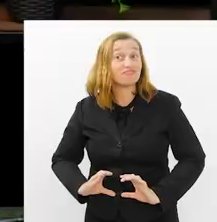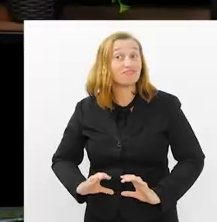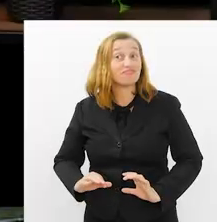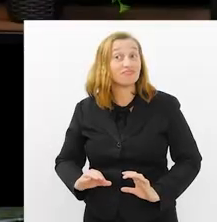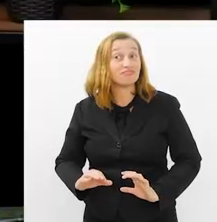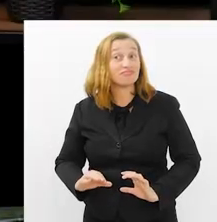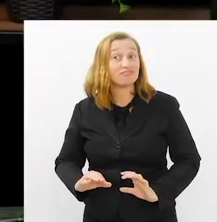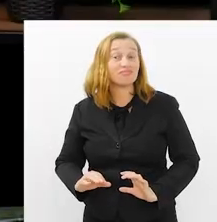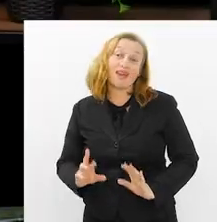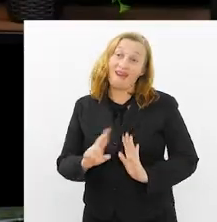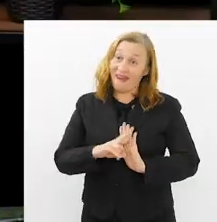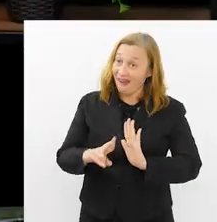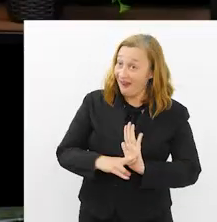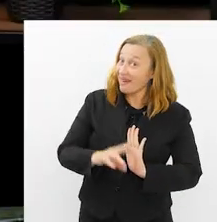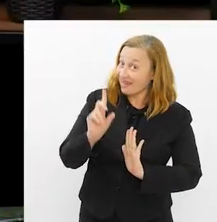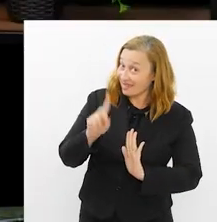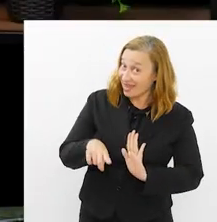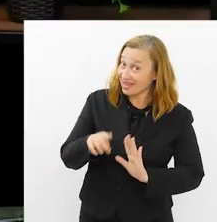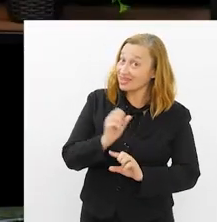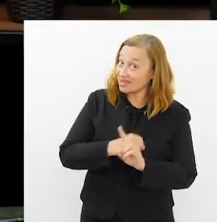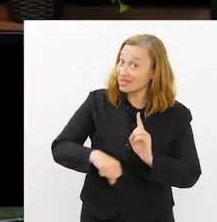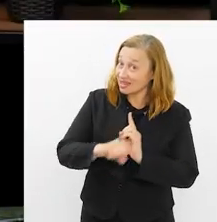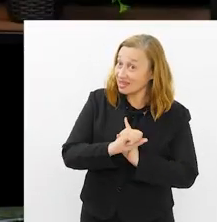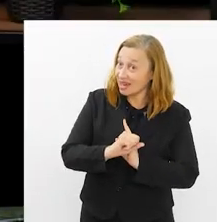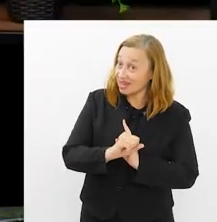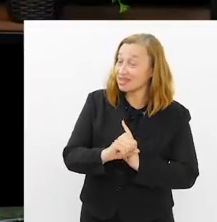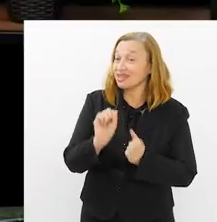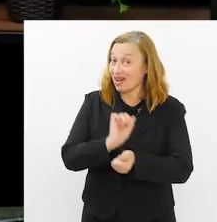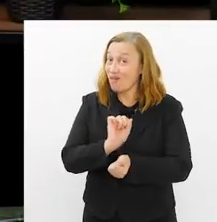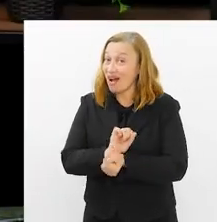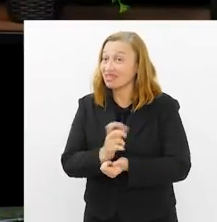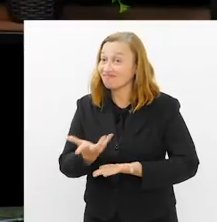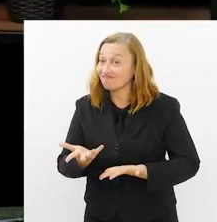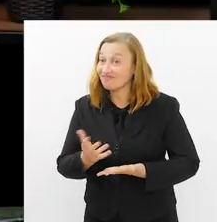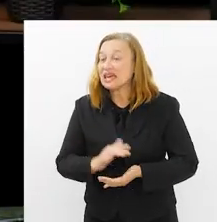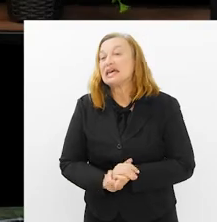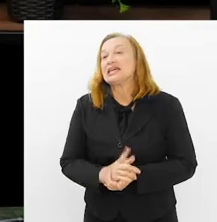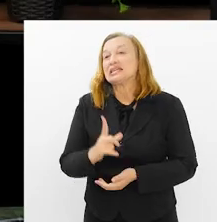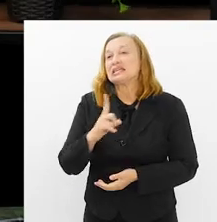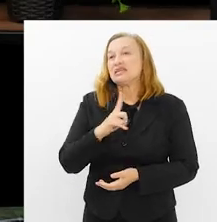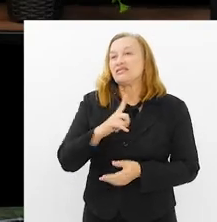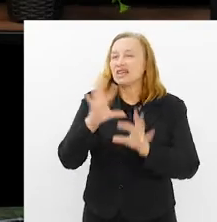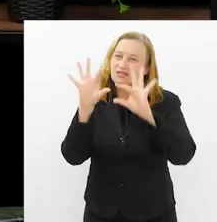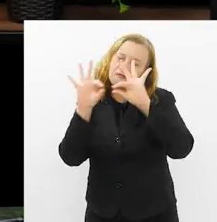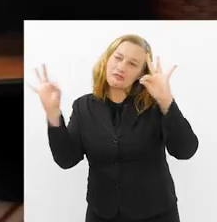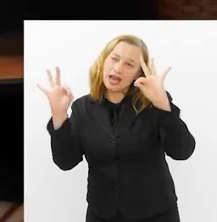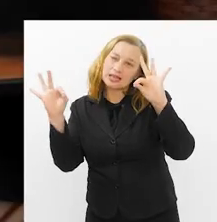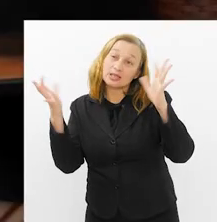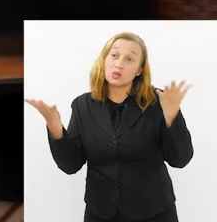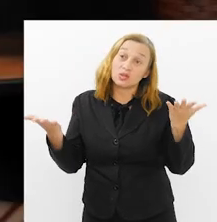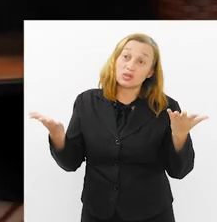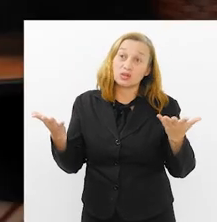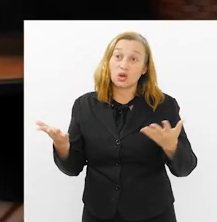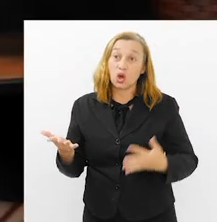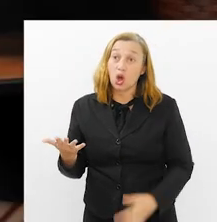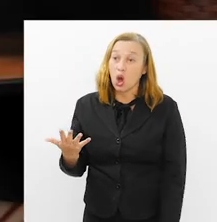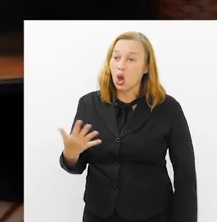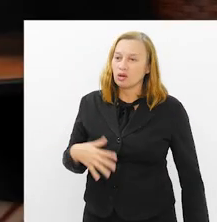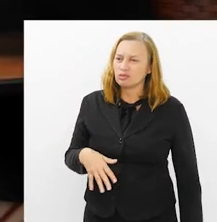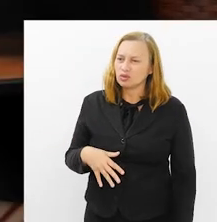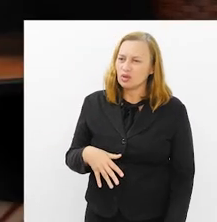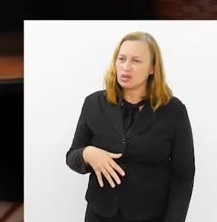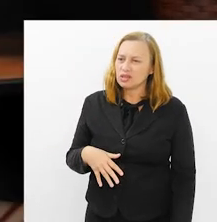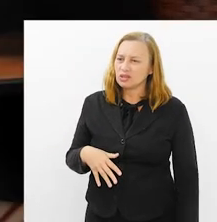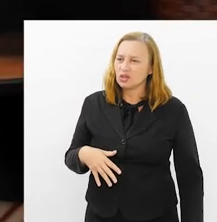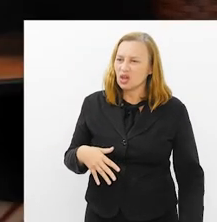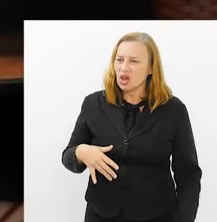cidadãos. Via de regra, né? Essa é o que aguarda. Se tivesse umas frases, digamos assim, nossa,